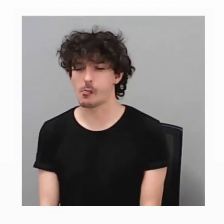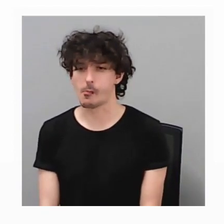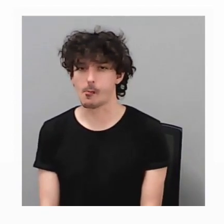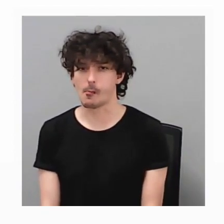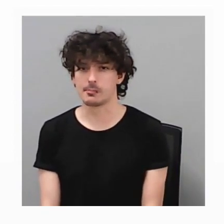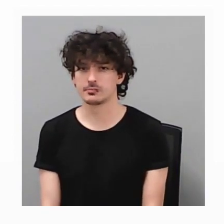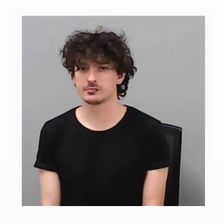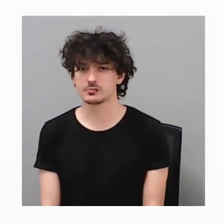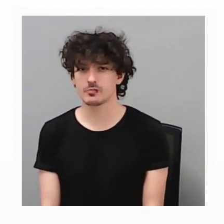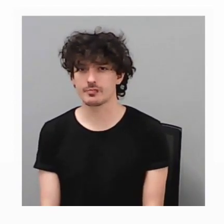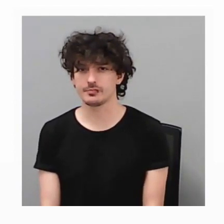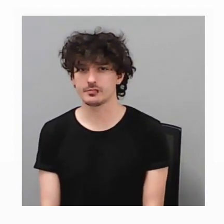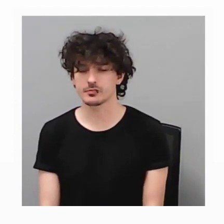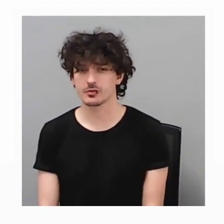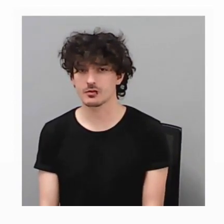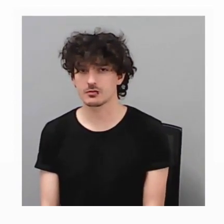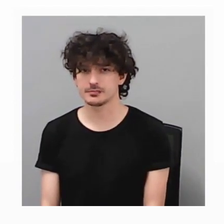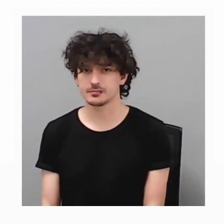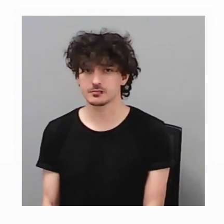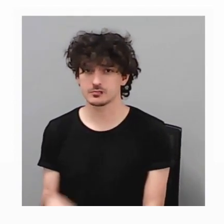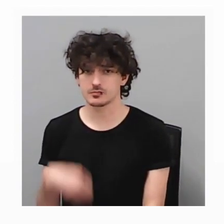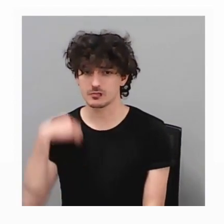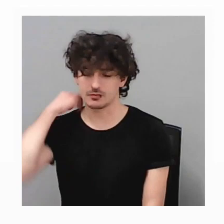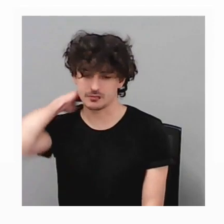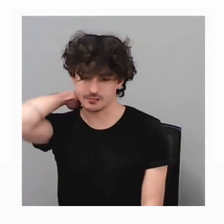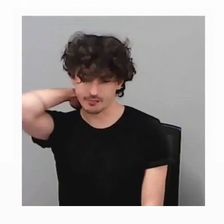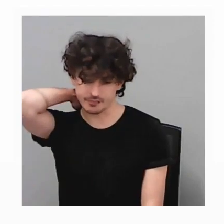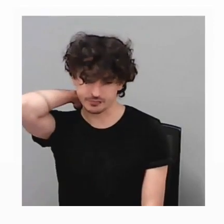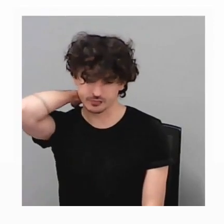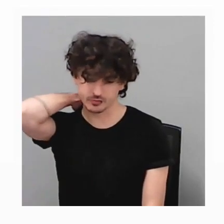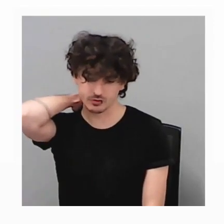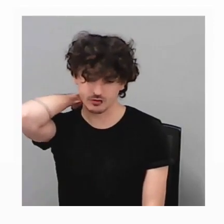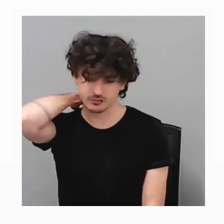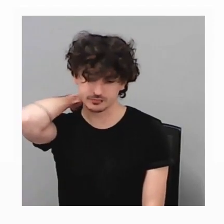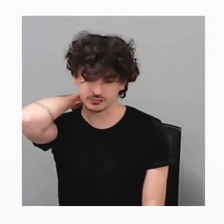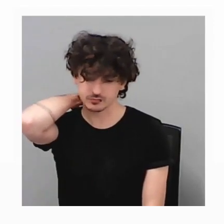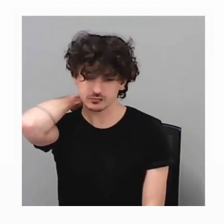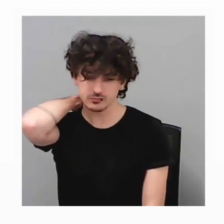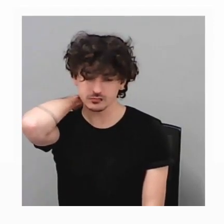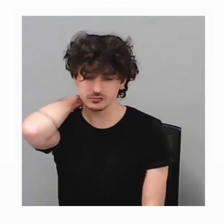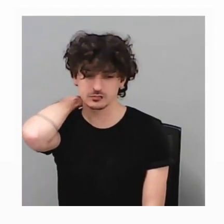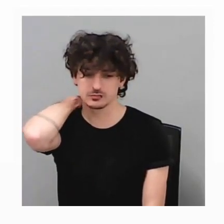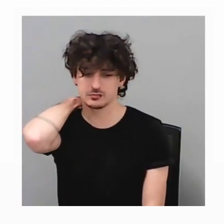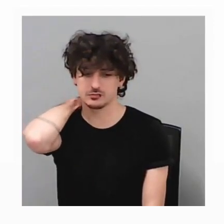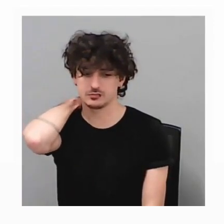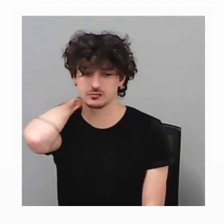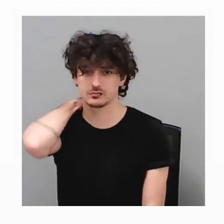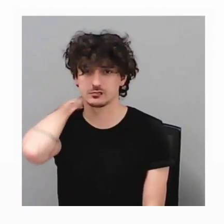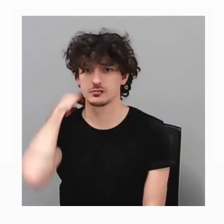da Educação naquilo que são as suas medidas através do Decreto-Lei 54 de 2018.